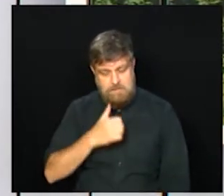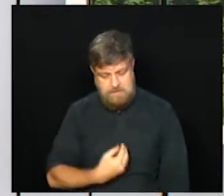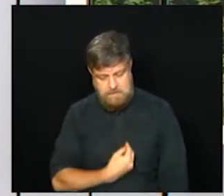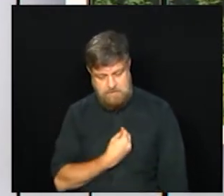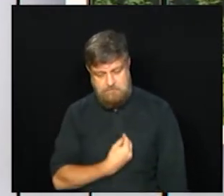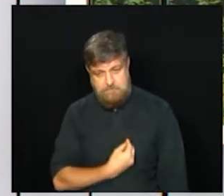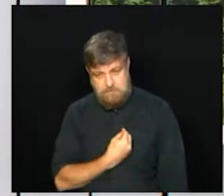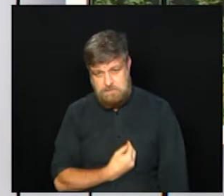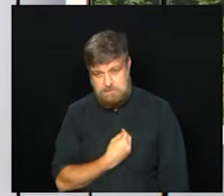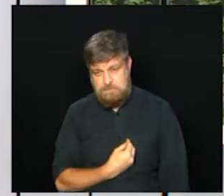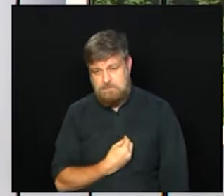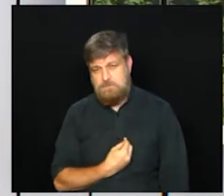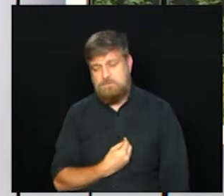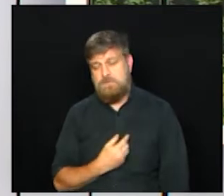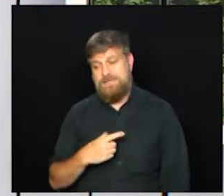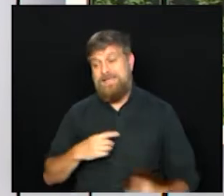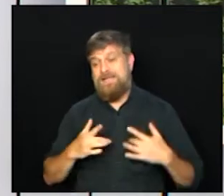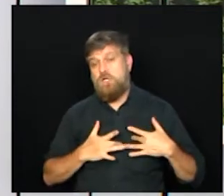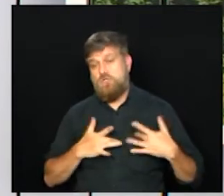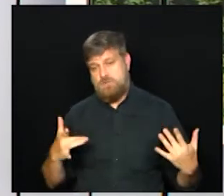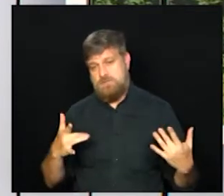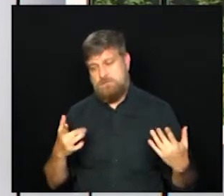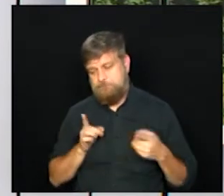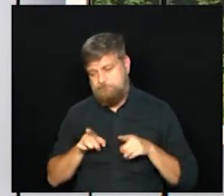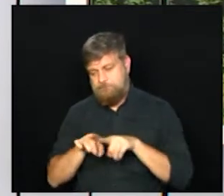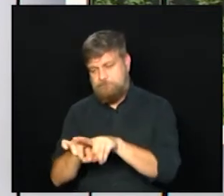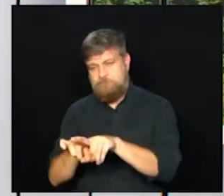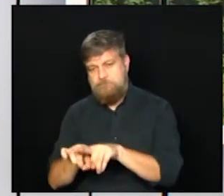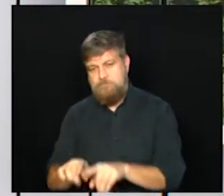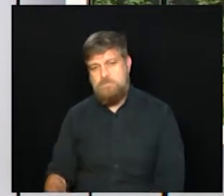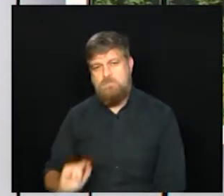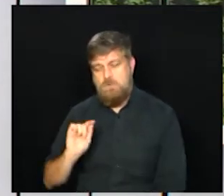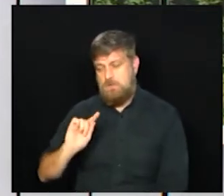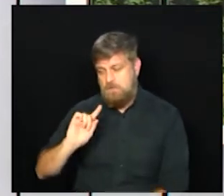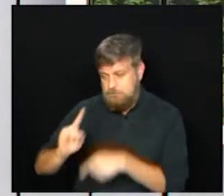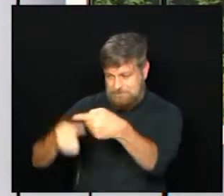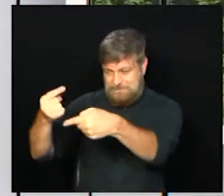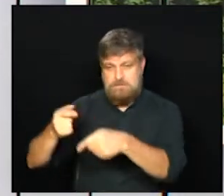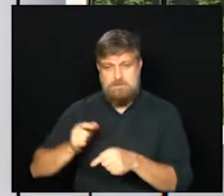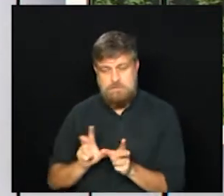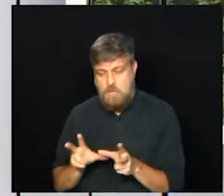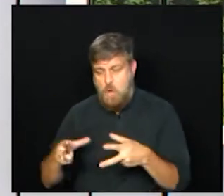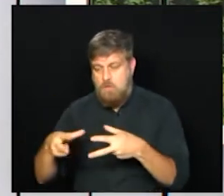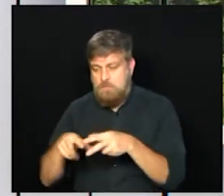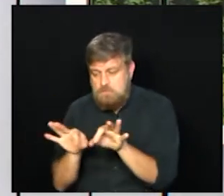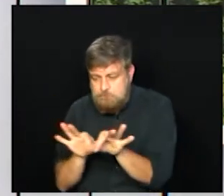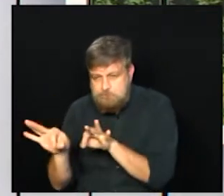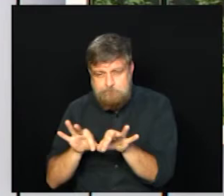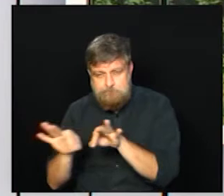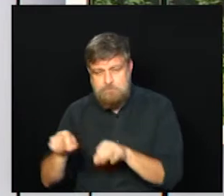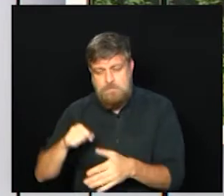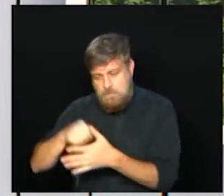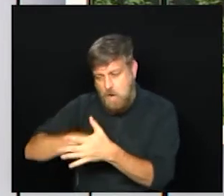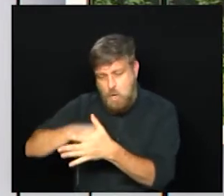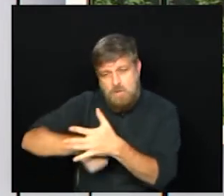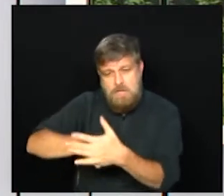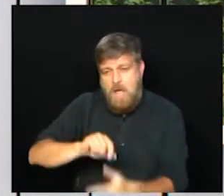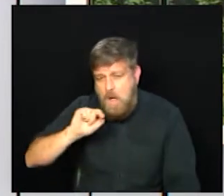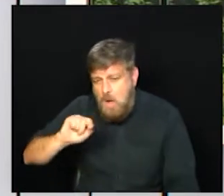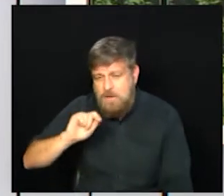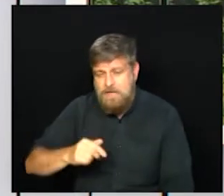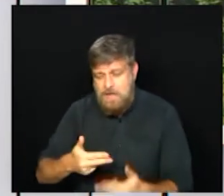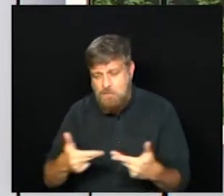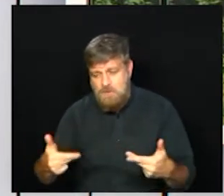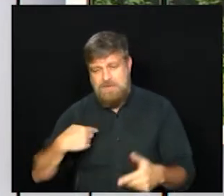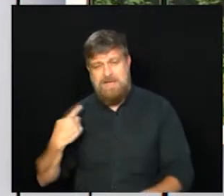sobrevivência parte de solidariedade. Qual é o salto? O salto foi os movimentos se organizarem para reivindicar que muitas das coisas que